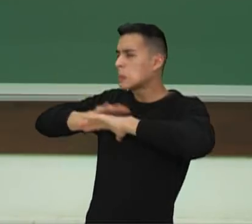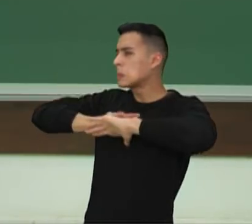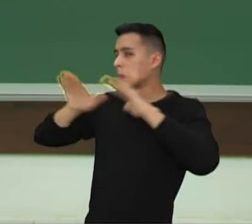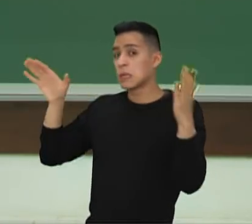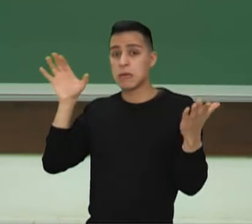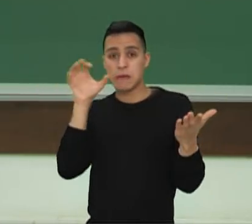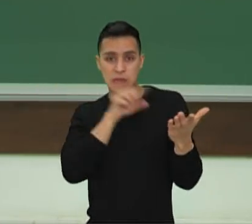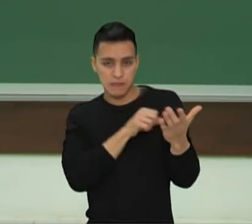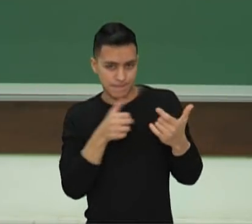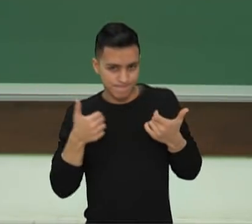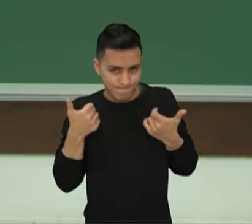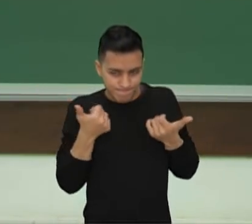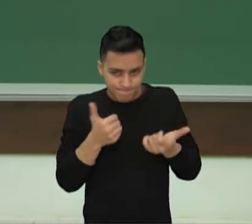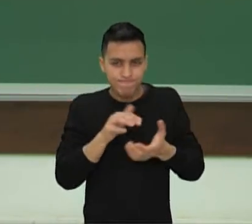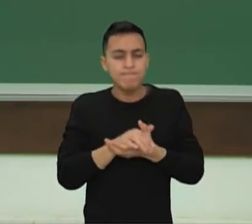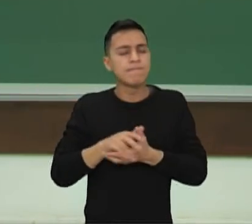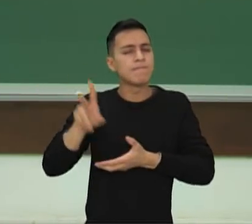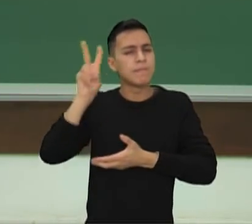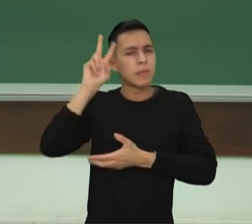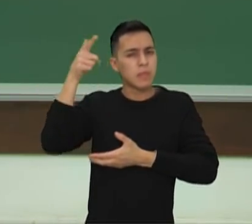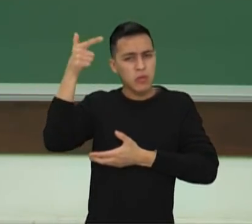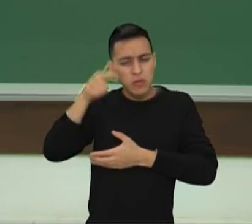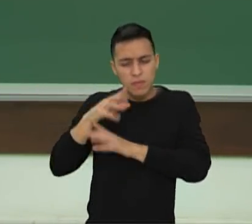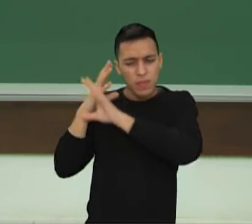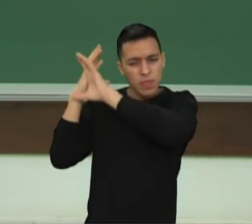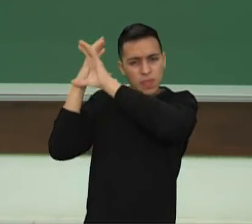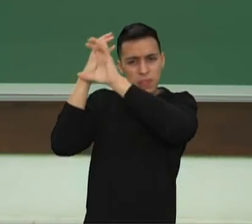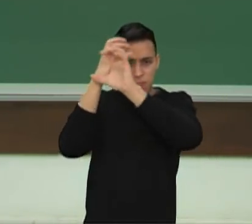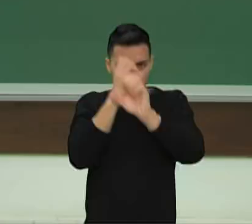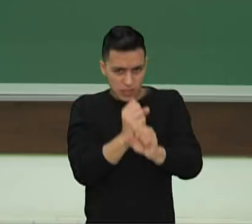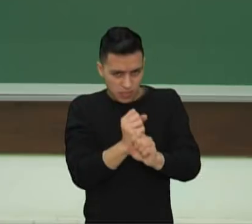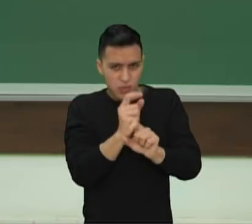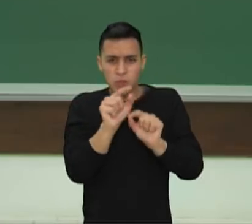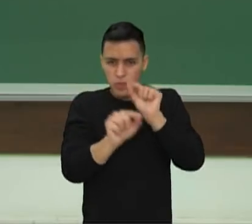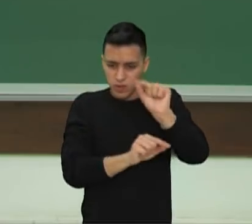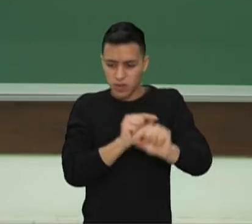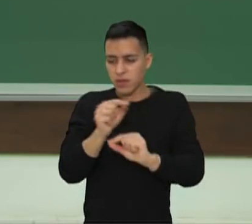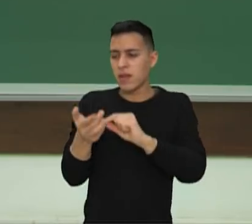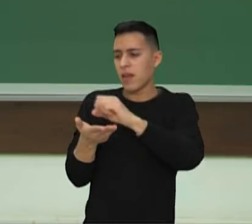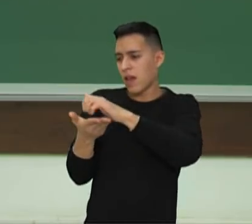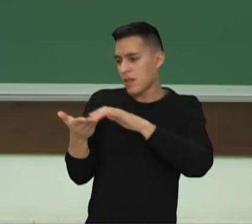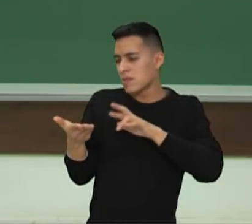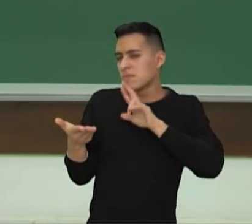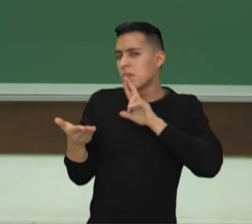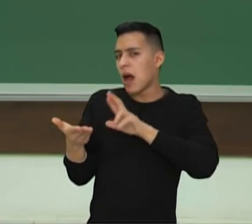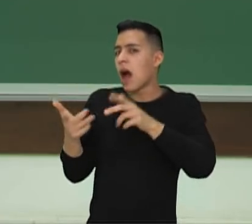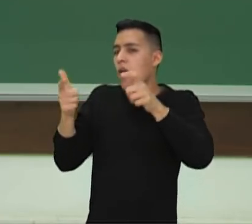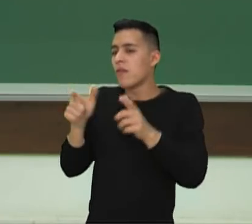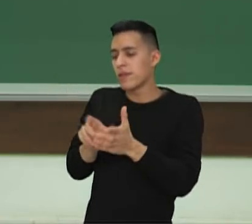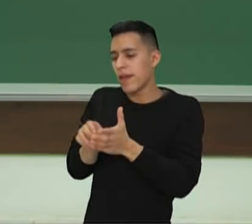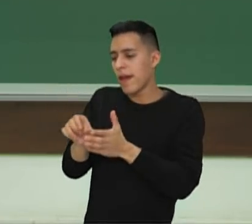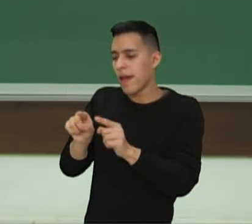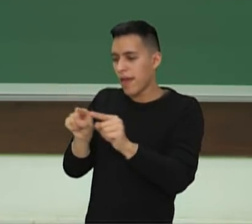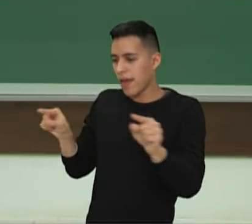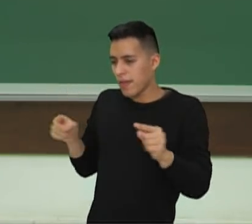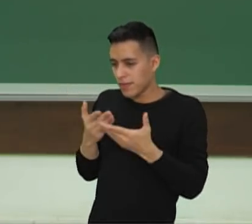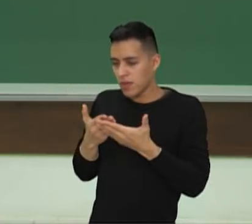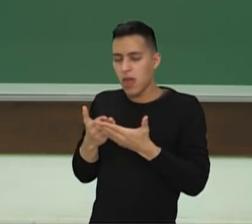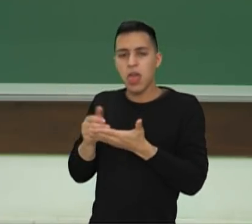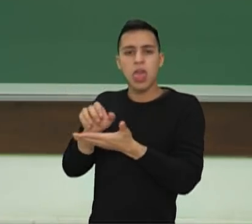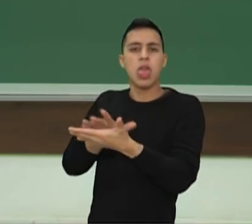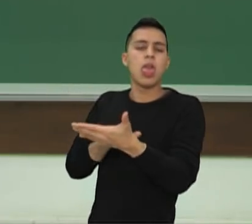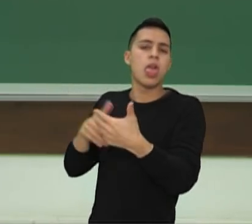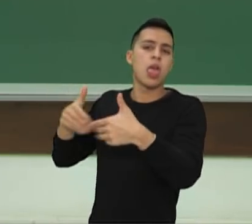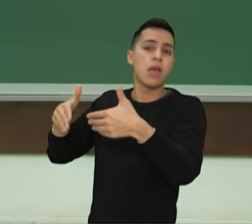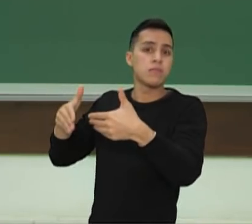né? Vamos relembrar, primeiramente, de fazer atividade no Classroom, não deixar de fazer atividade, por quê? Porque ela